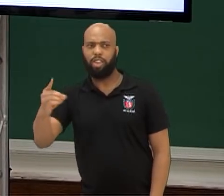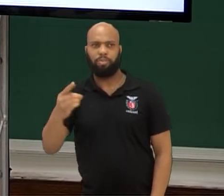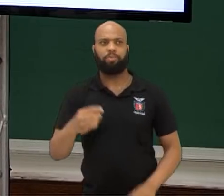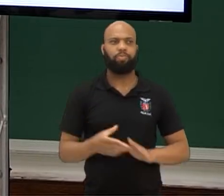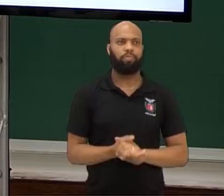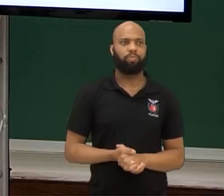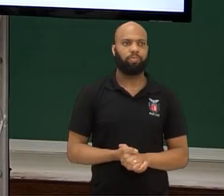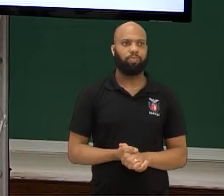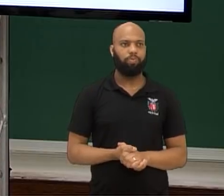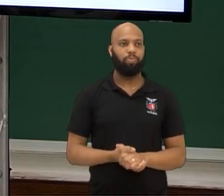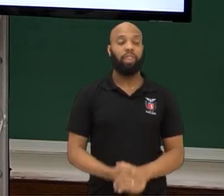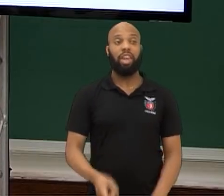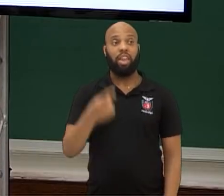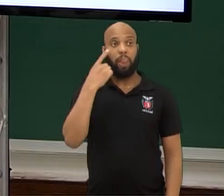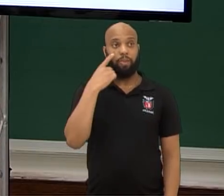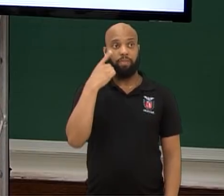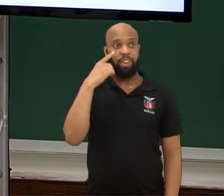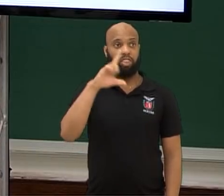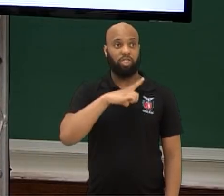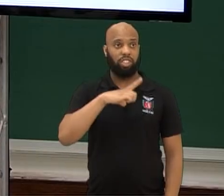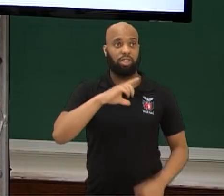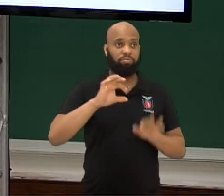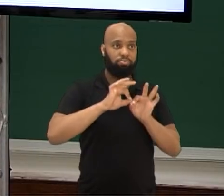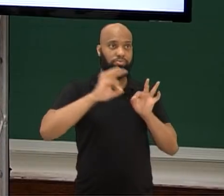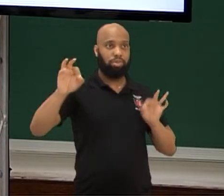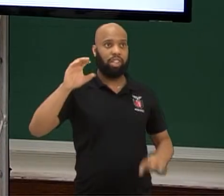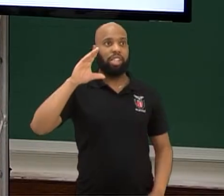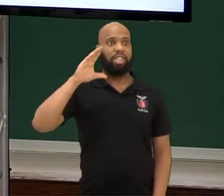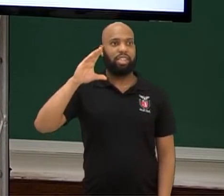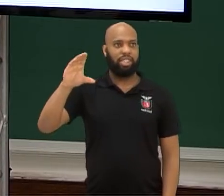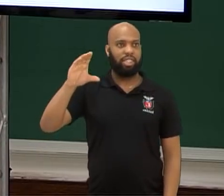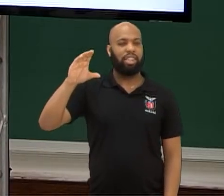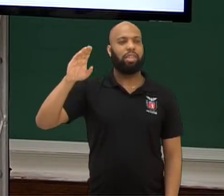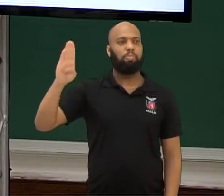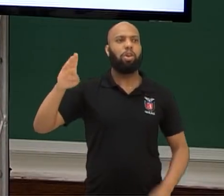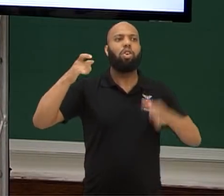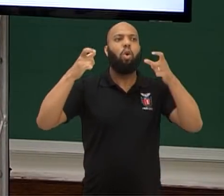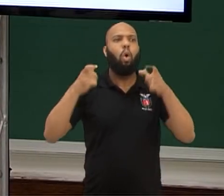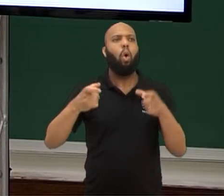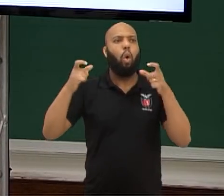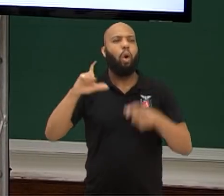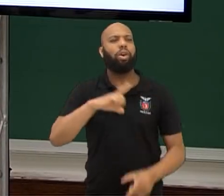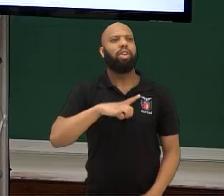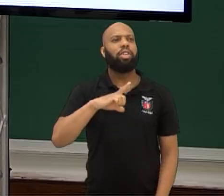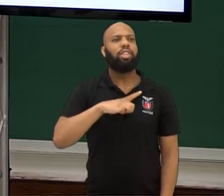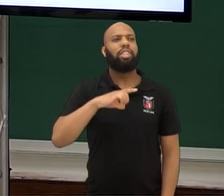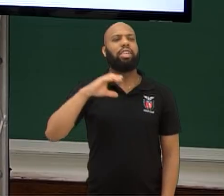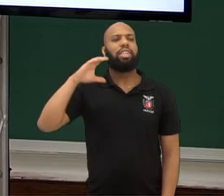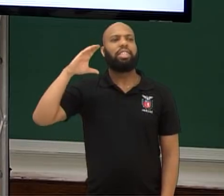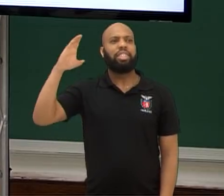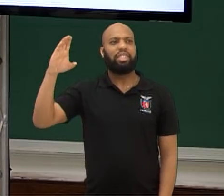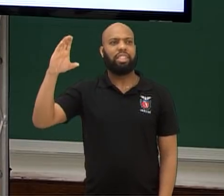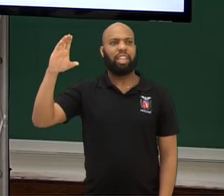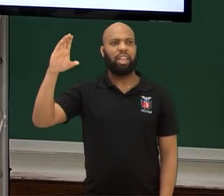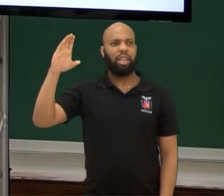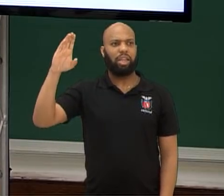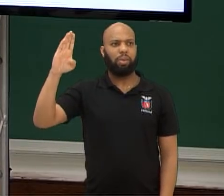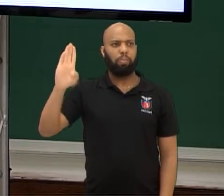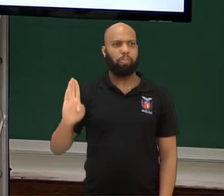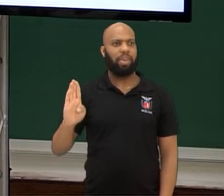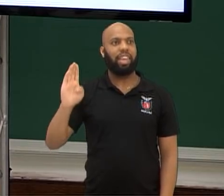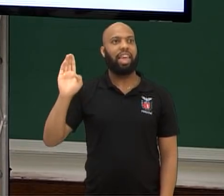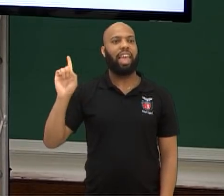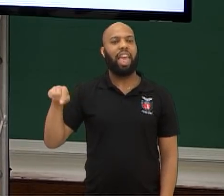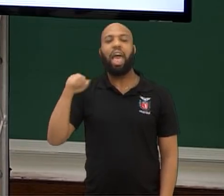diâmetro. Vejamos aqui, a reta CB. Cadê a reta CB? Então, eu tenho a reta